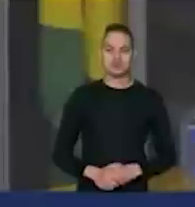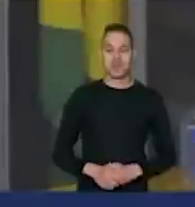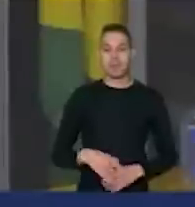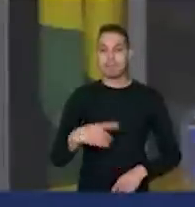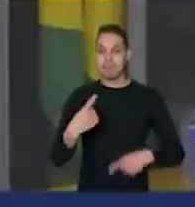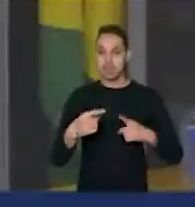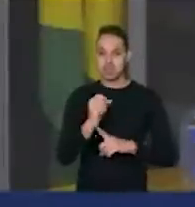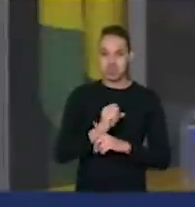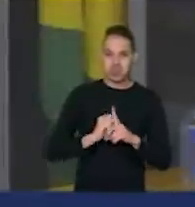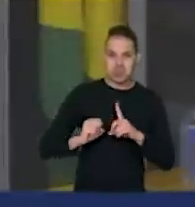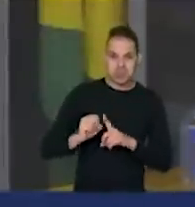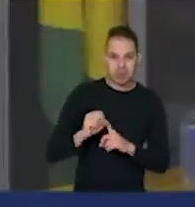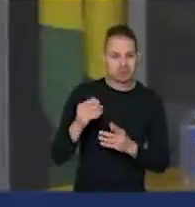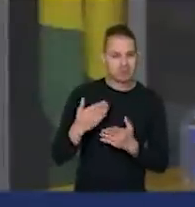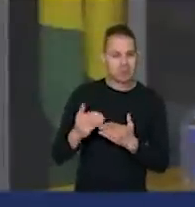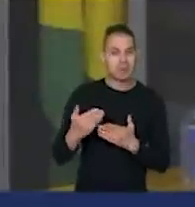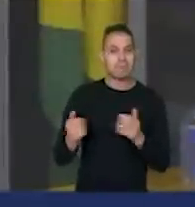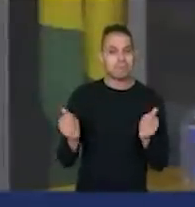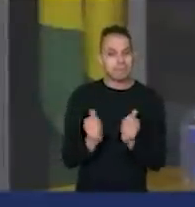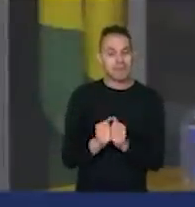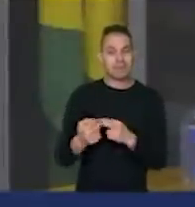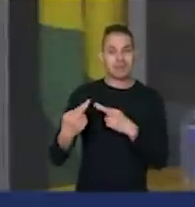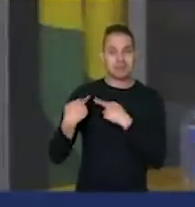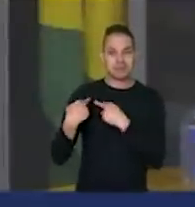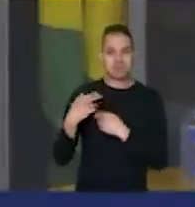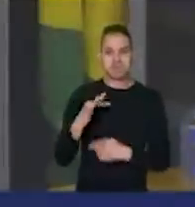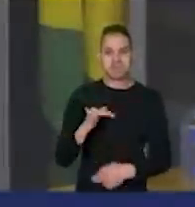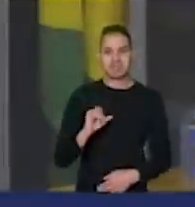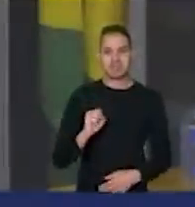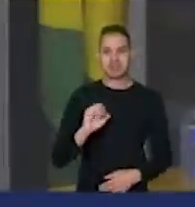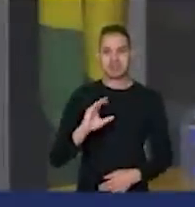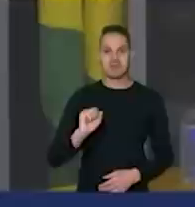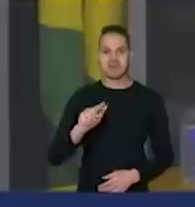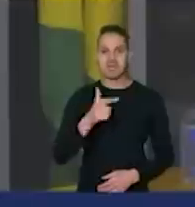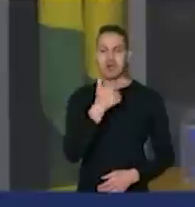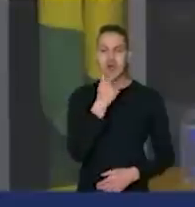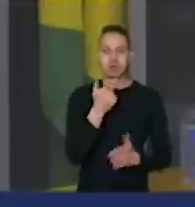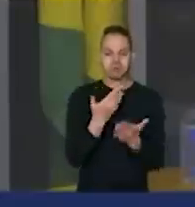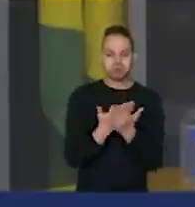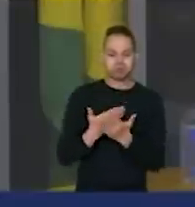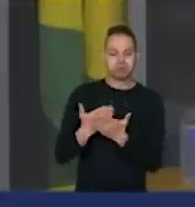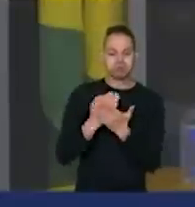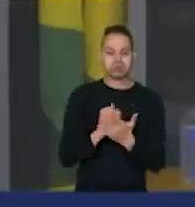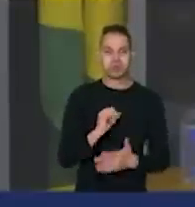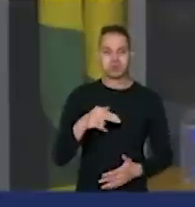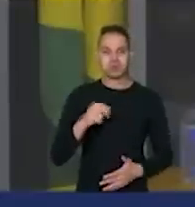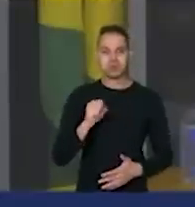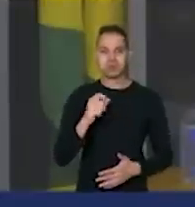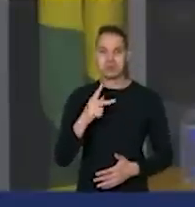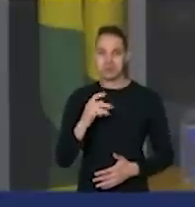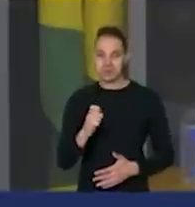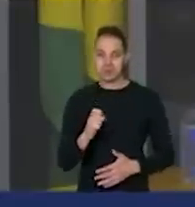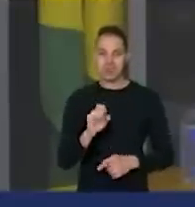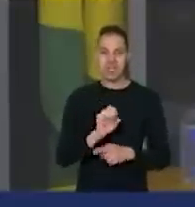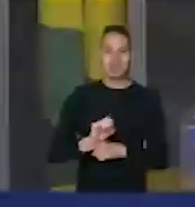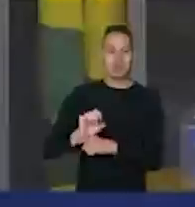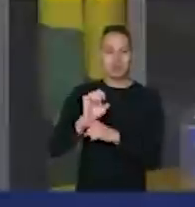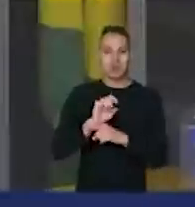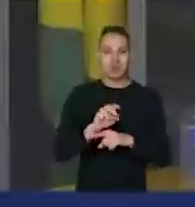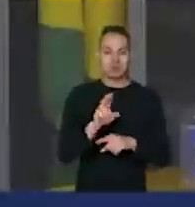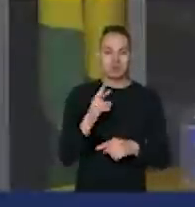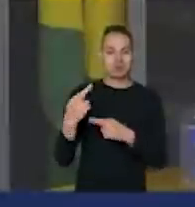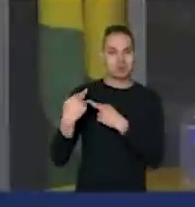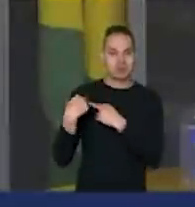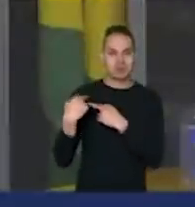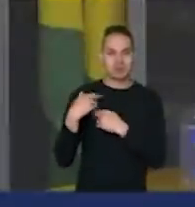social sem responsabilidade fiscal. Um estudo do economista Marcos Mendes, do INSPER, demonstrou que os estados com maior responsabilidade fiscal são os estados com os